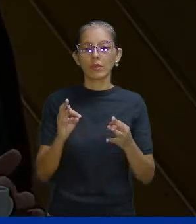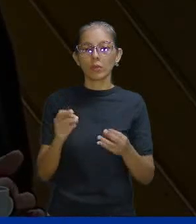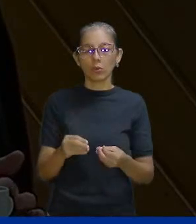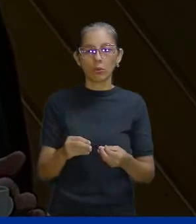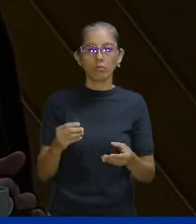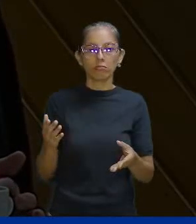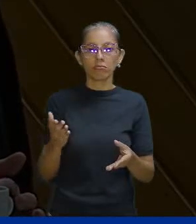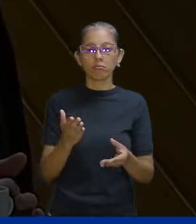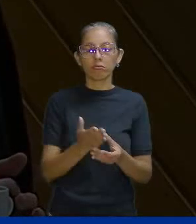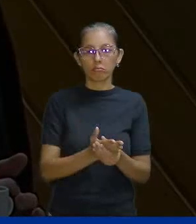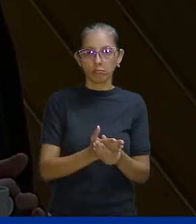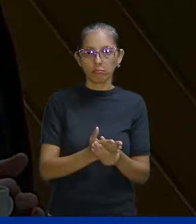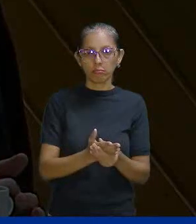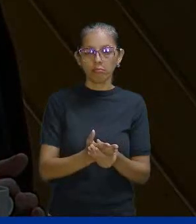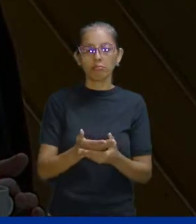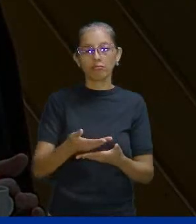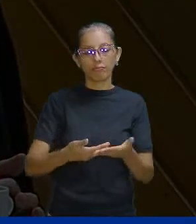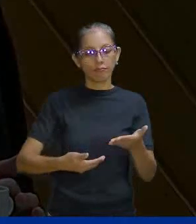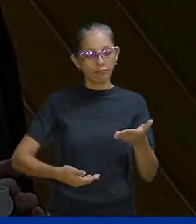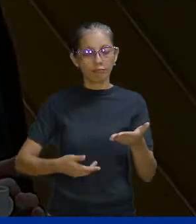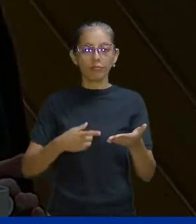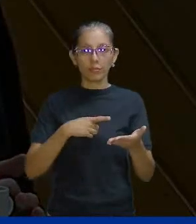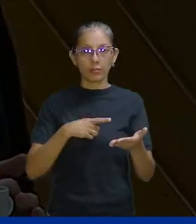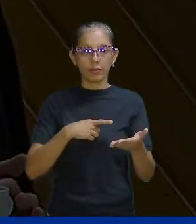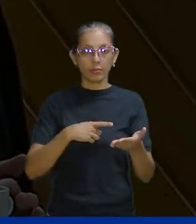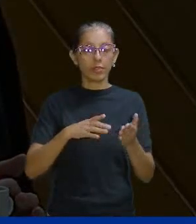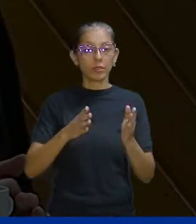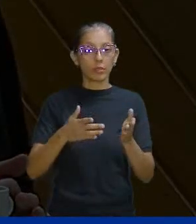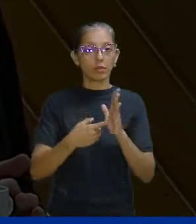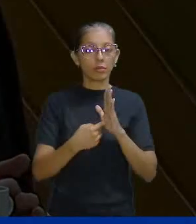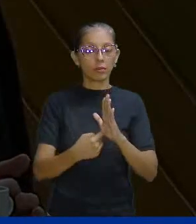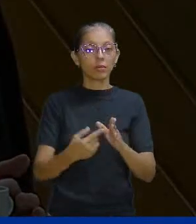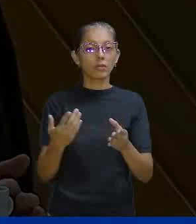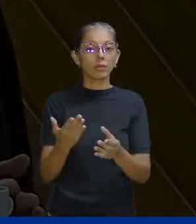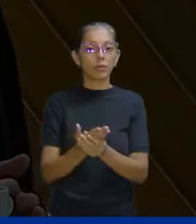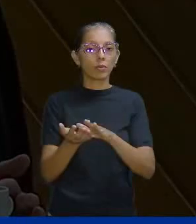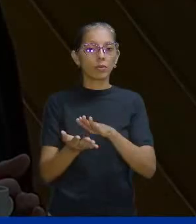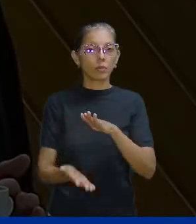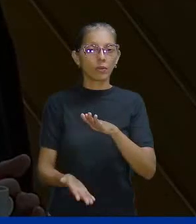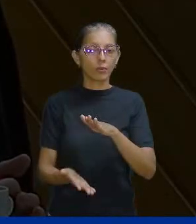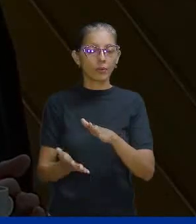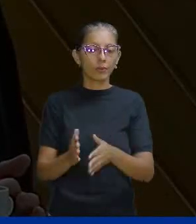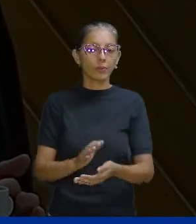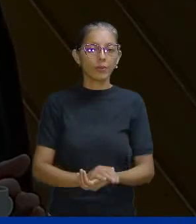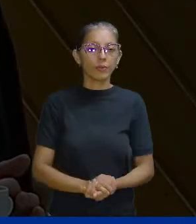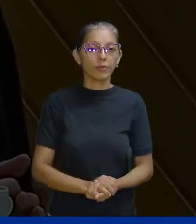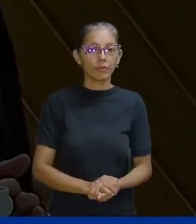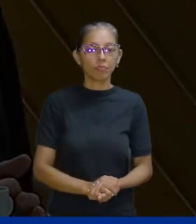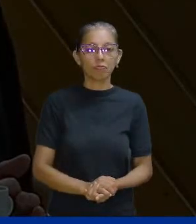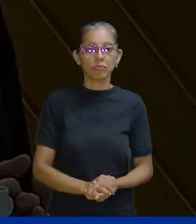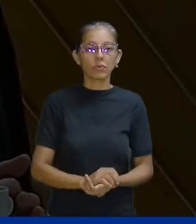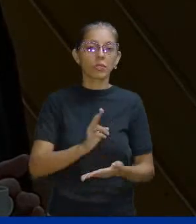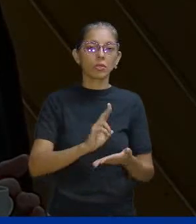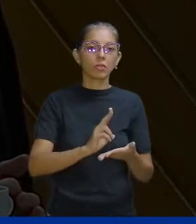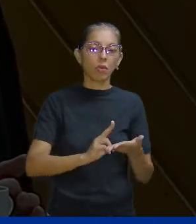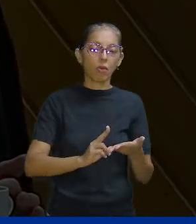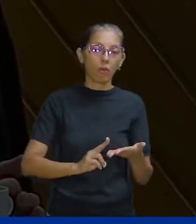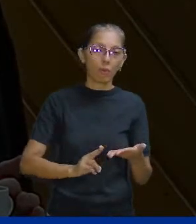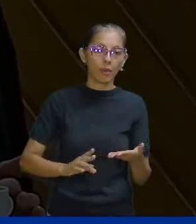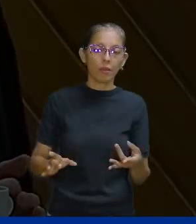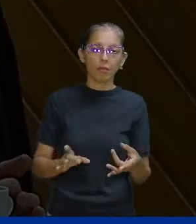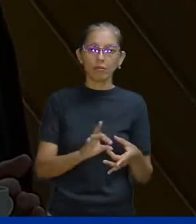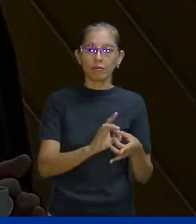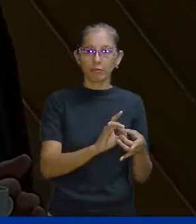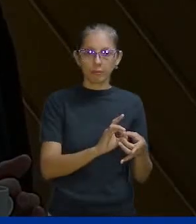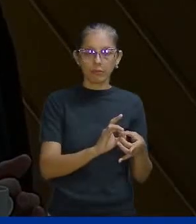aos autos, inclusive aqueles Foco apresentados no com as juiz alegações Anselmo finais. Gonçalves. Ele é branco, careca, Listas usa de óculos de armação afiliados escura e provam traje toga material no preta, caso,